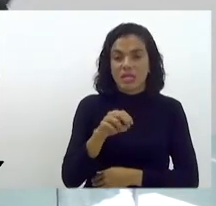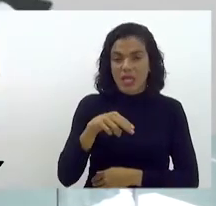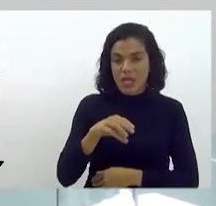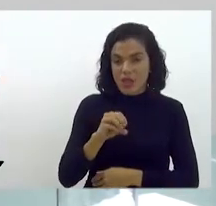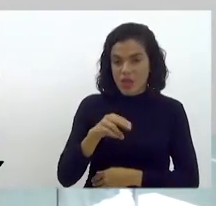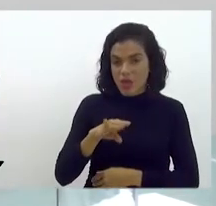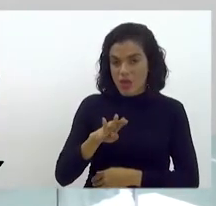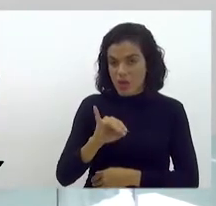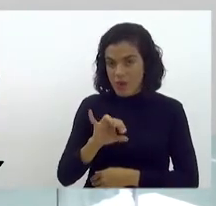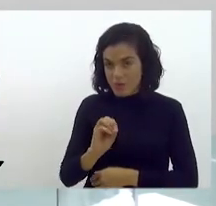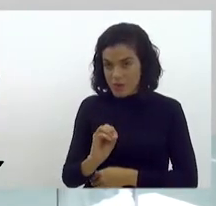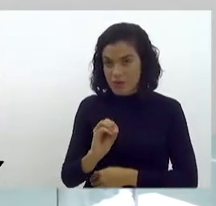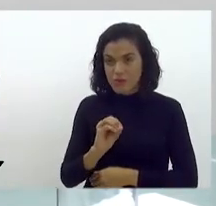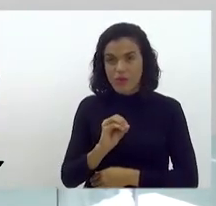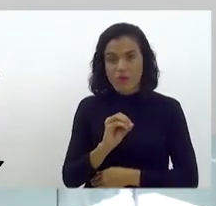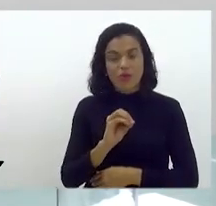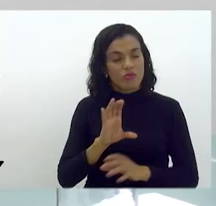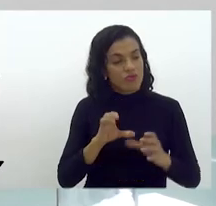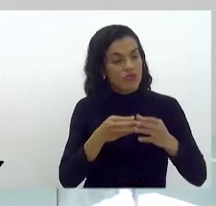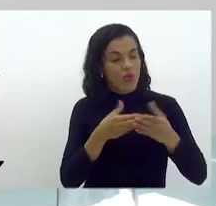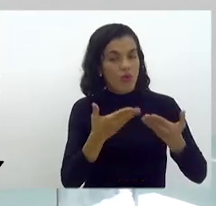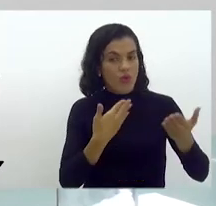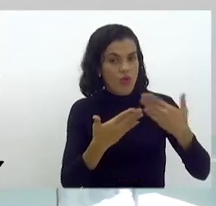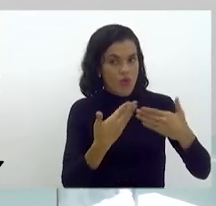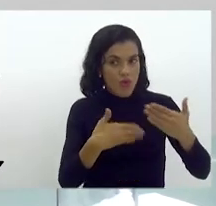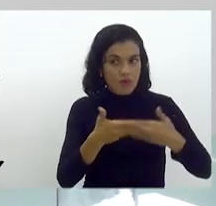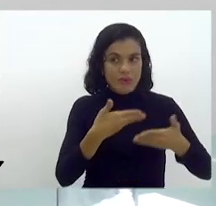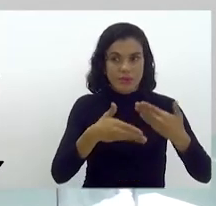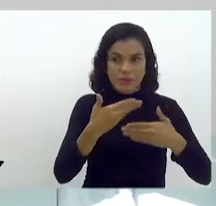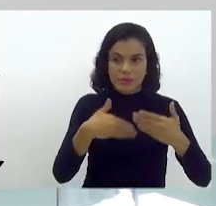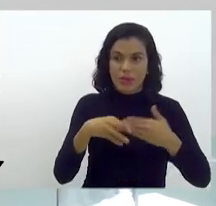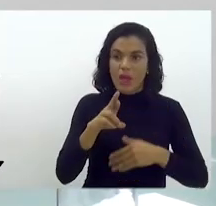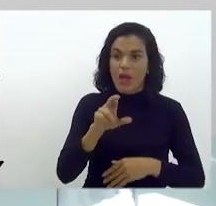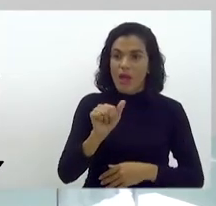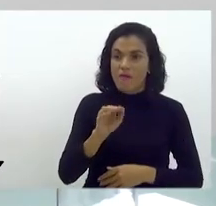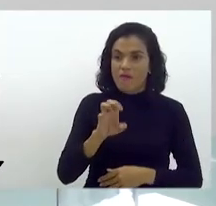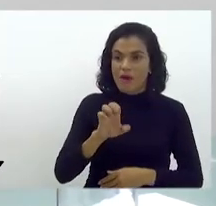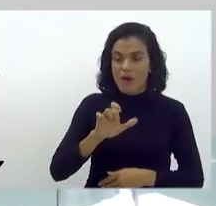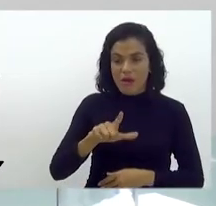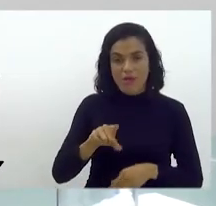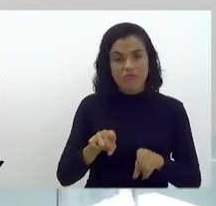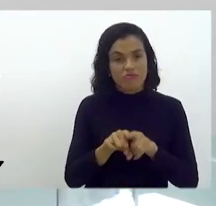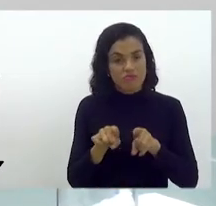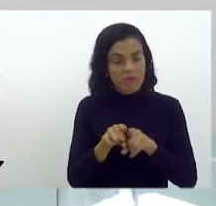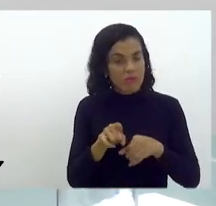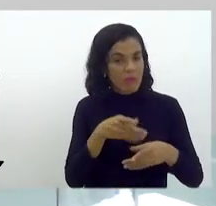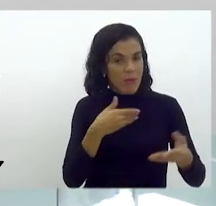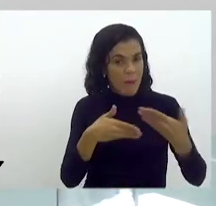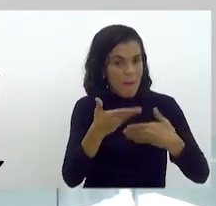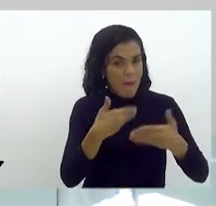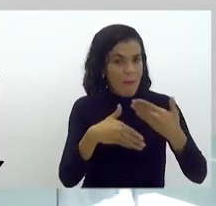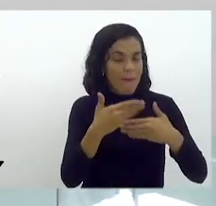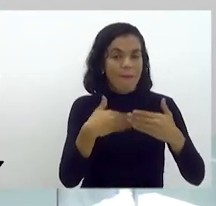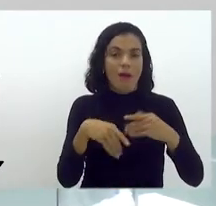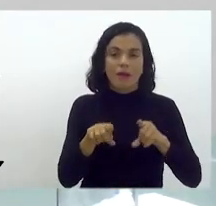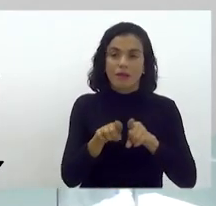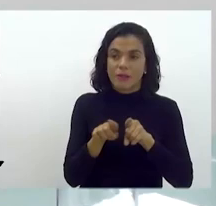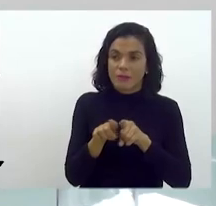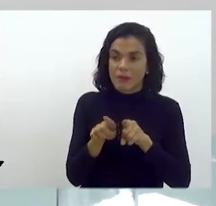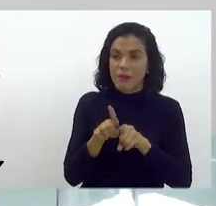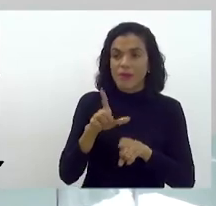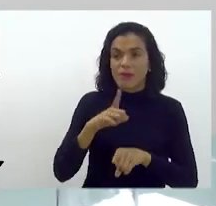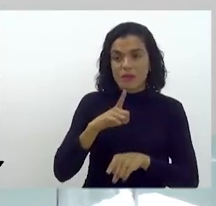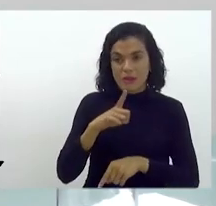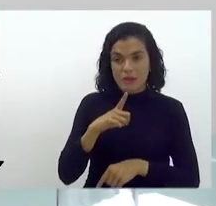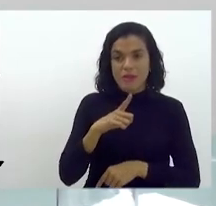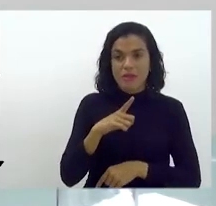e todo mundo conversando junto e a gente o Rafael fazendo essa articulação e o do deserto é uma agenda aí